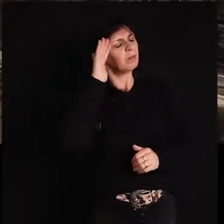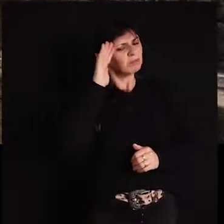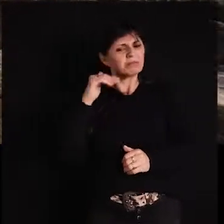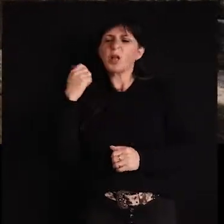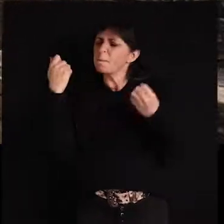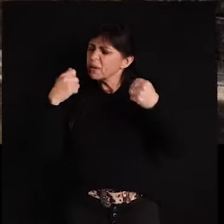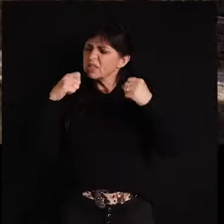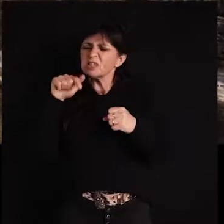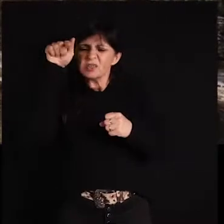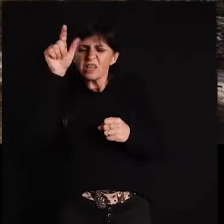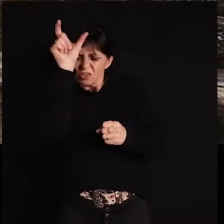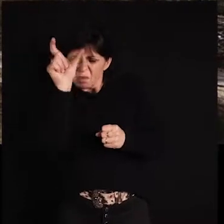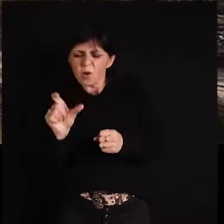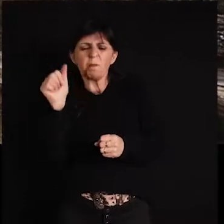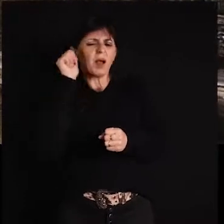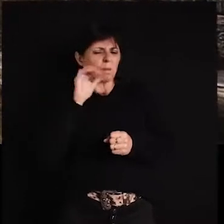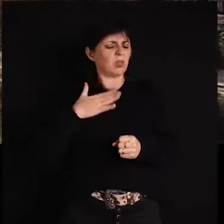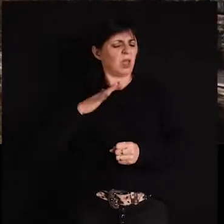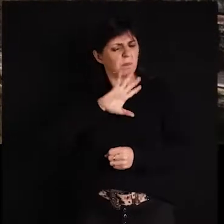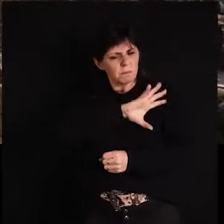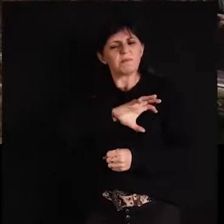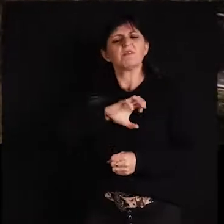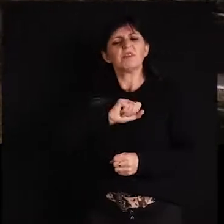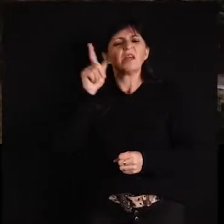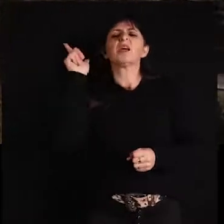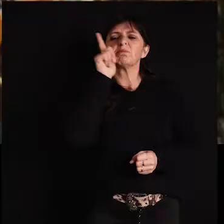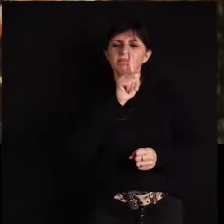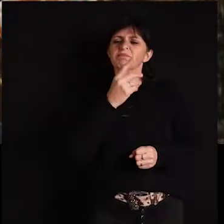entender, eu preciso desse amor pra poder